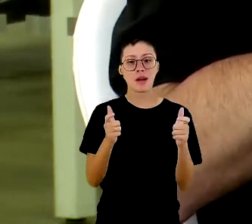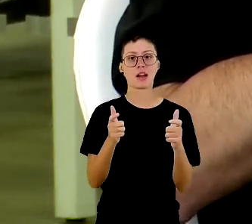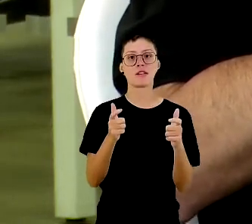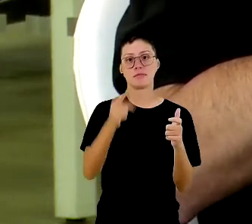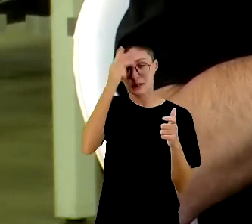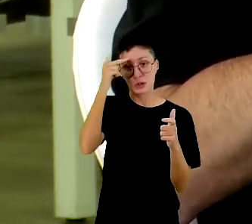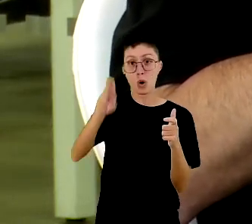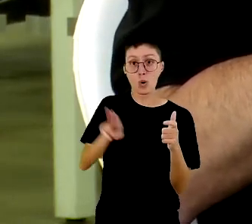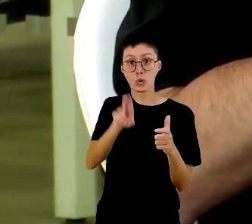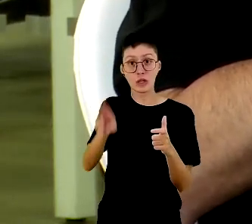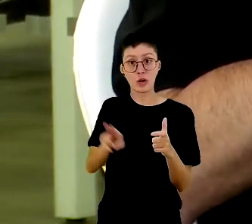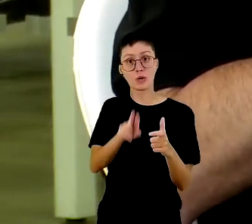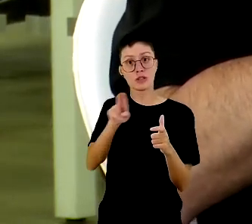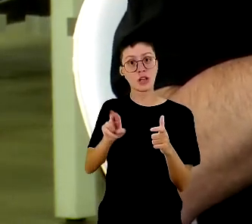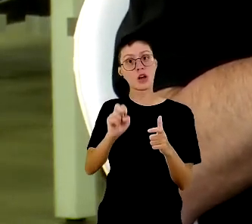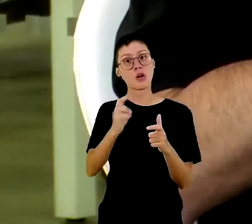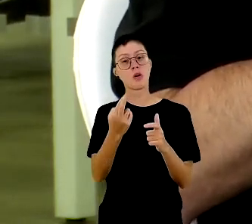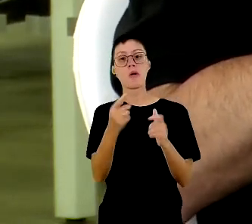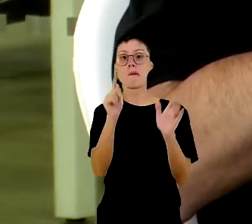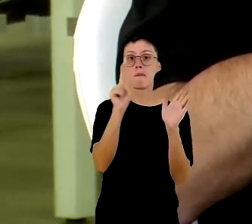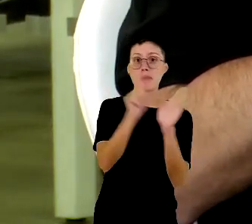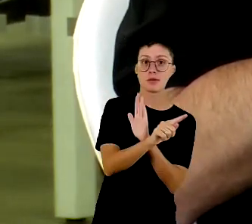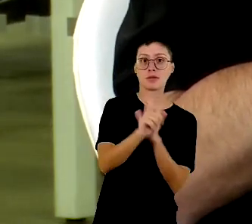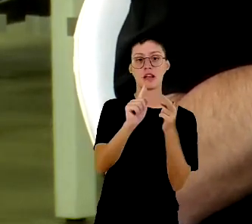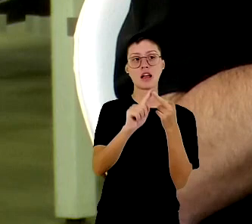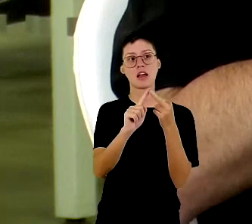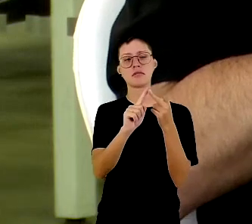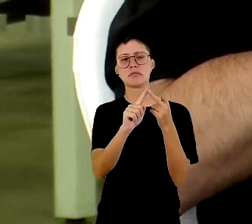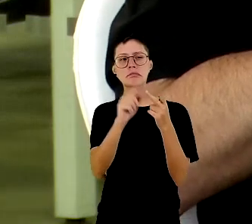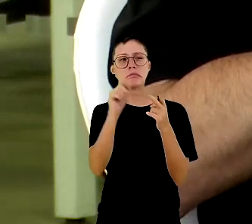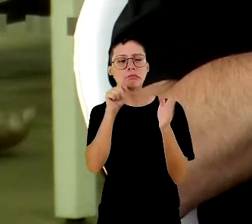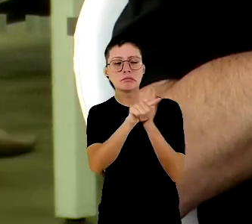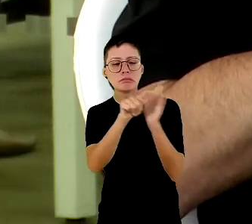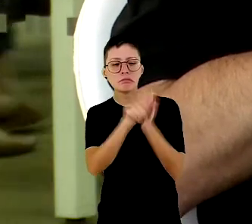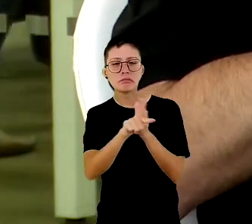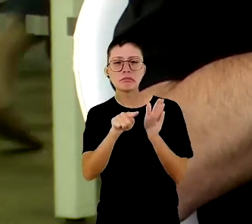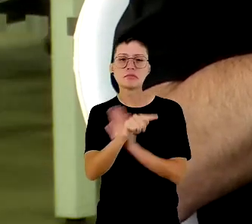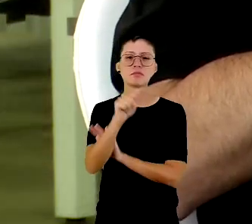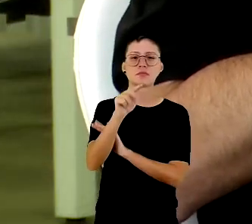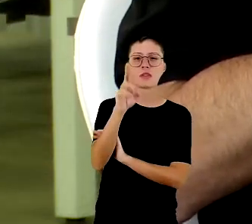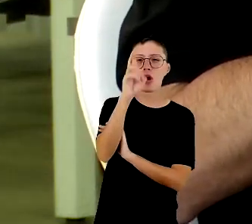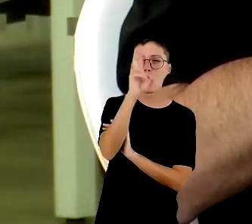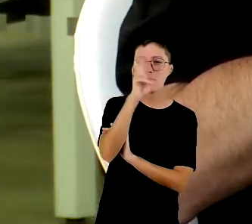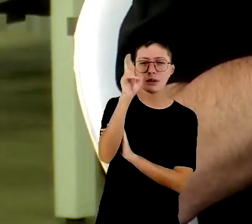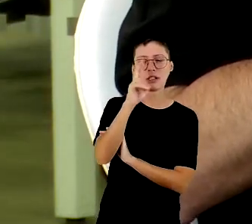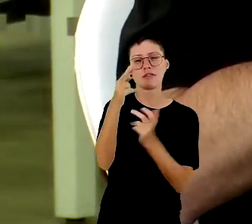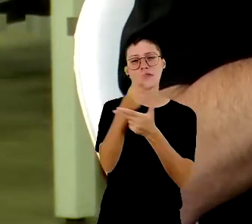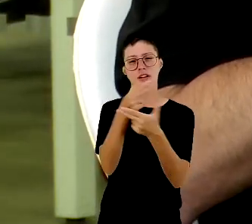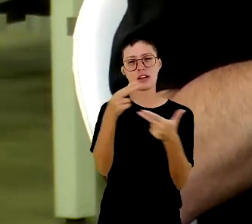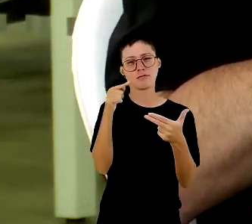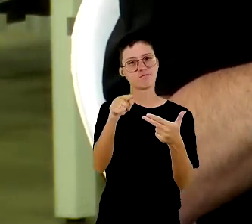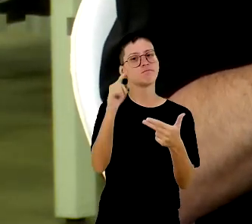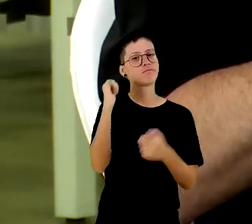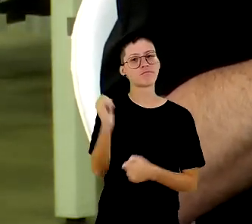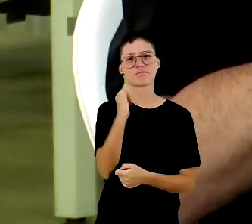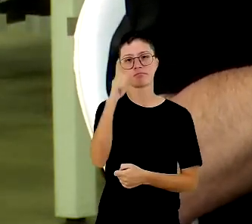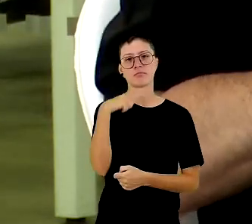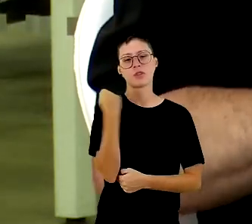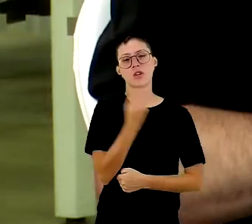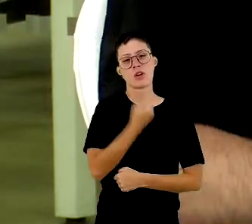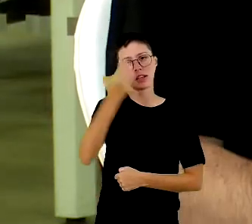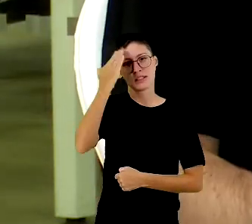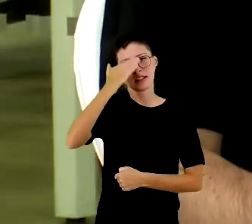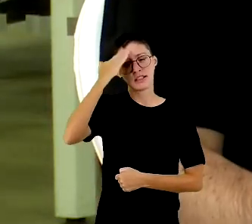Então, perguntar, pesquisar, entender, observar é fato fundamental para que a gente entenda qual é a melhor solução para o